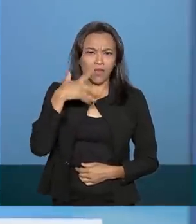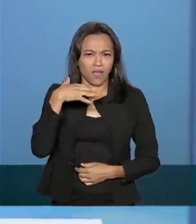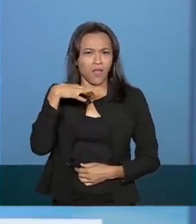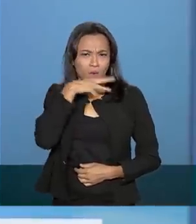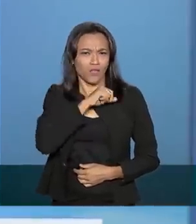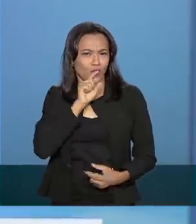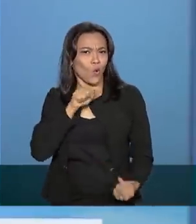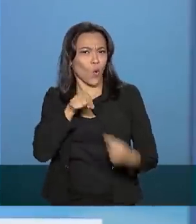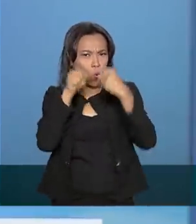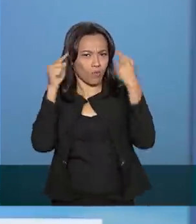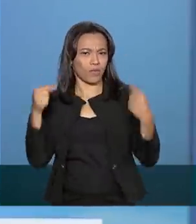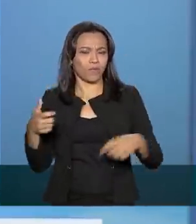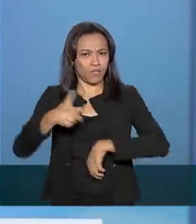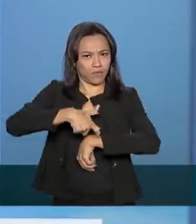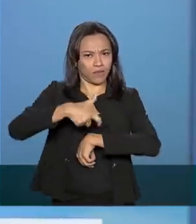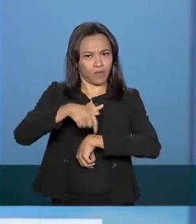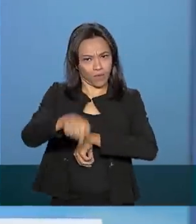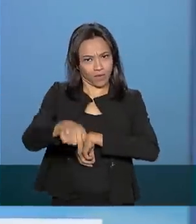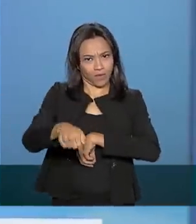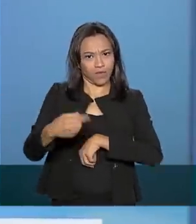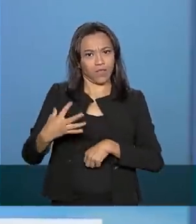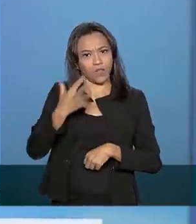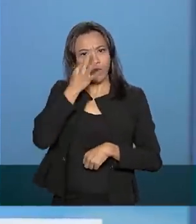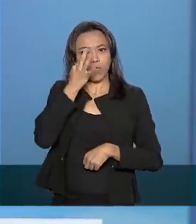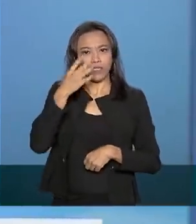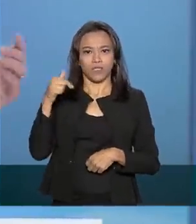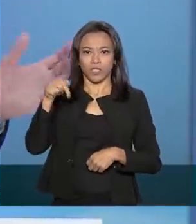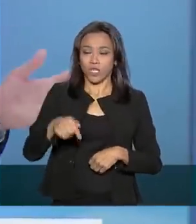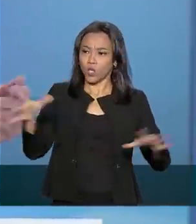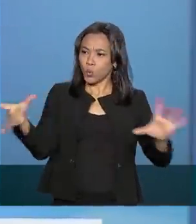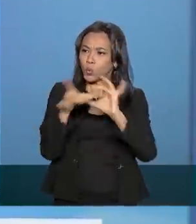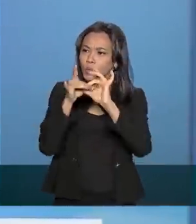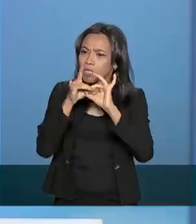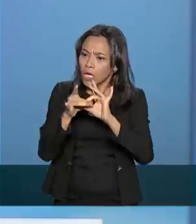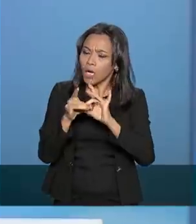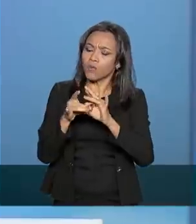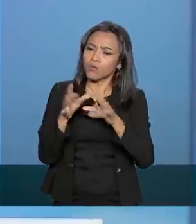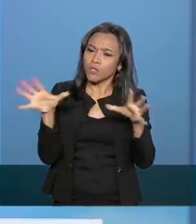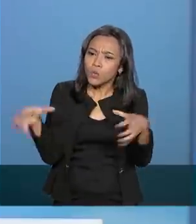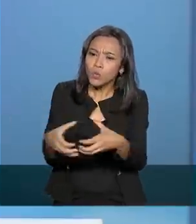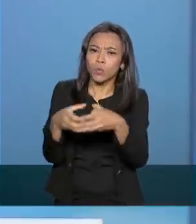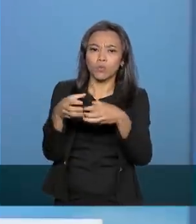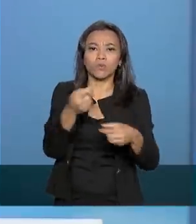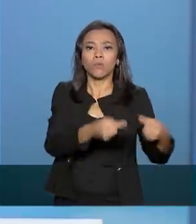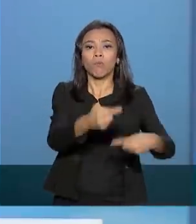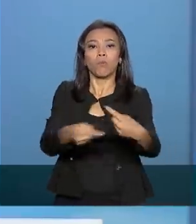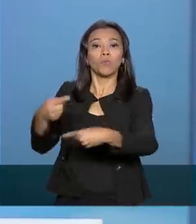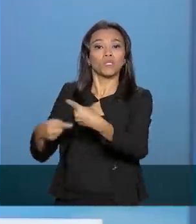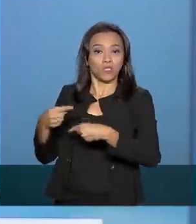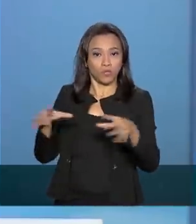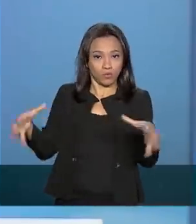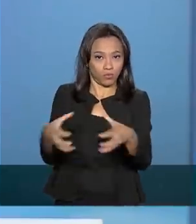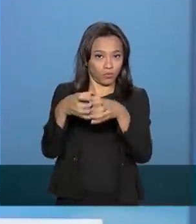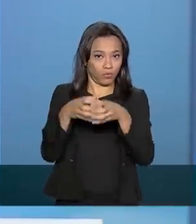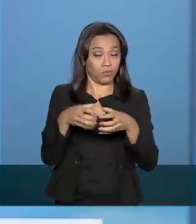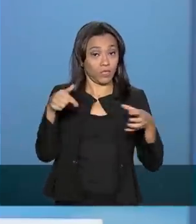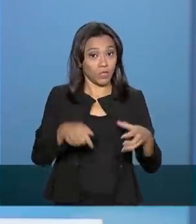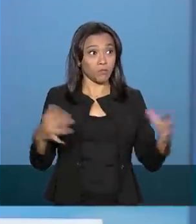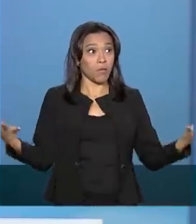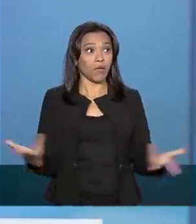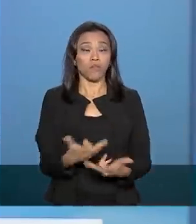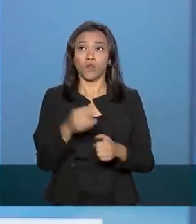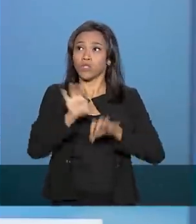momento que nós estamos vivendo aqui, da união das bancadas, a união de políticos e dessa obra maravilhosa que